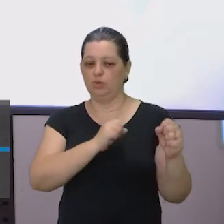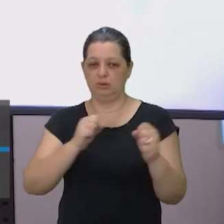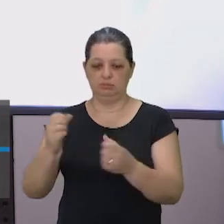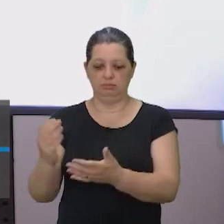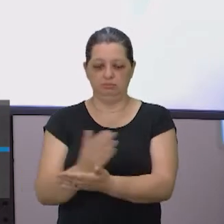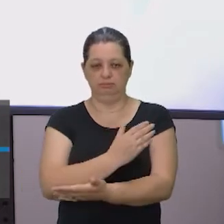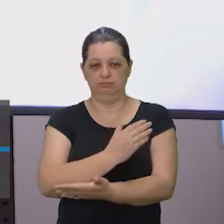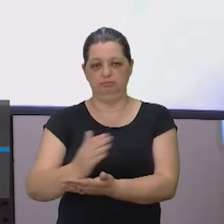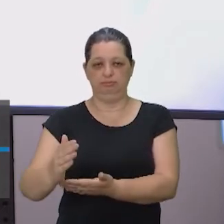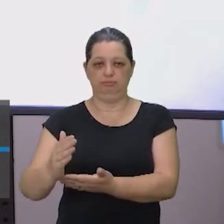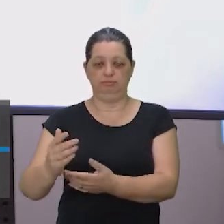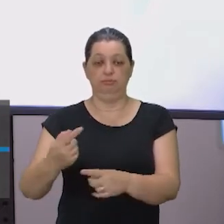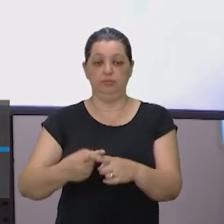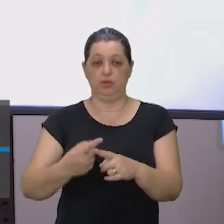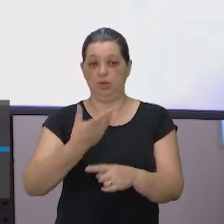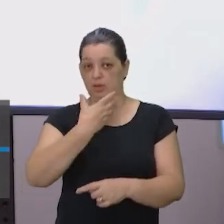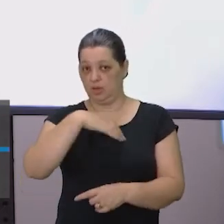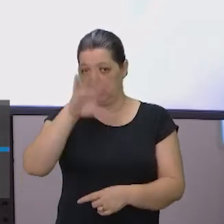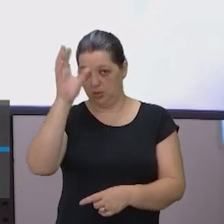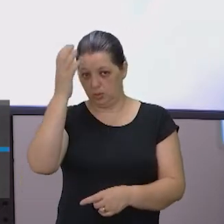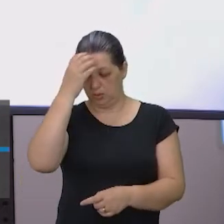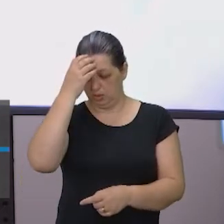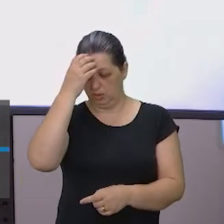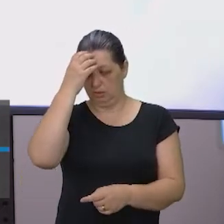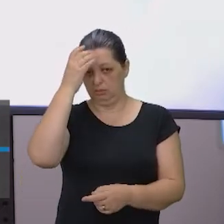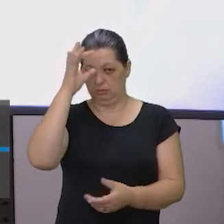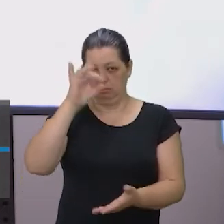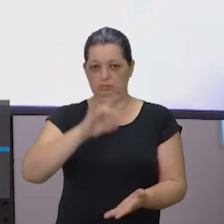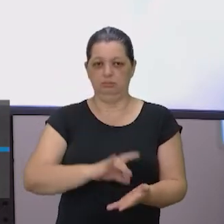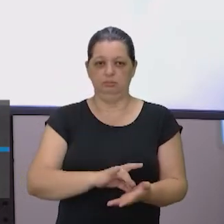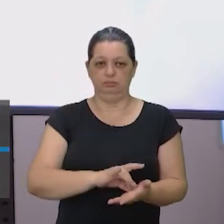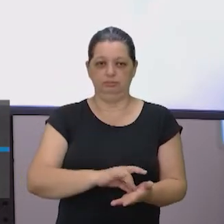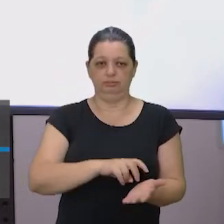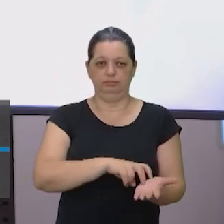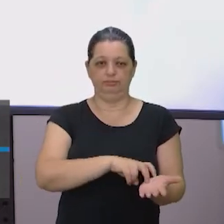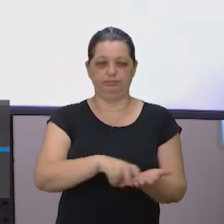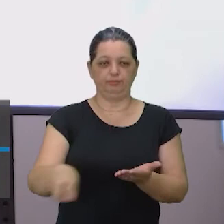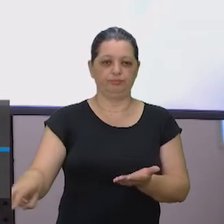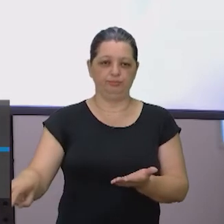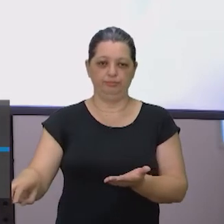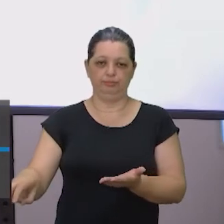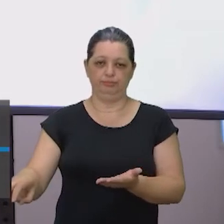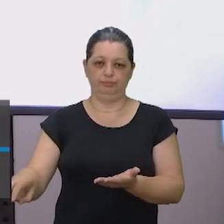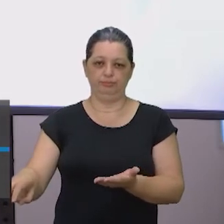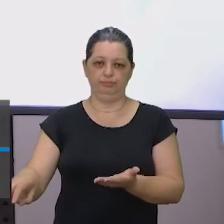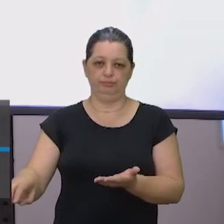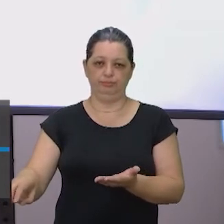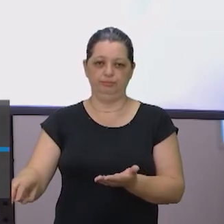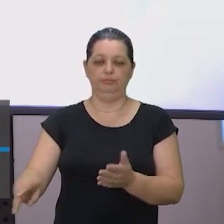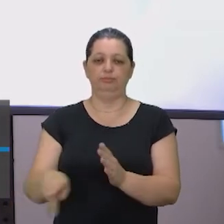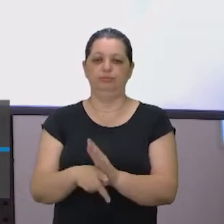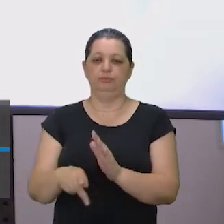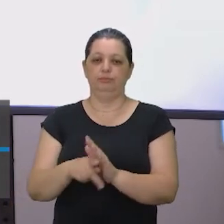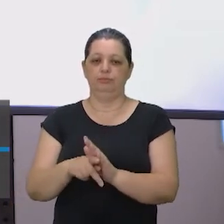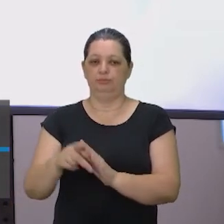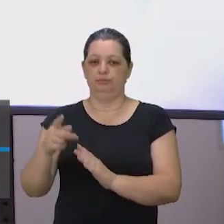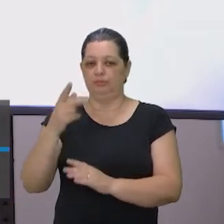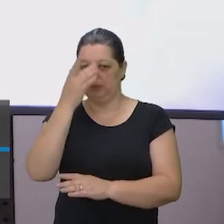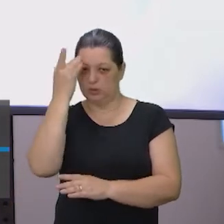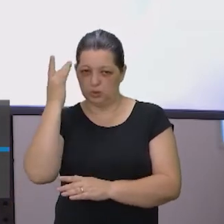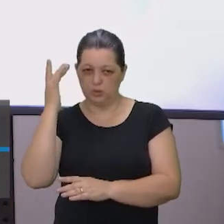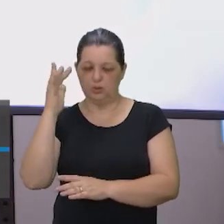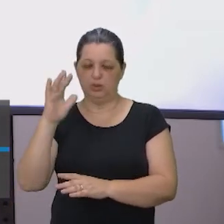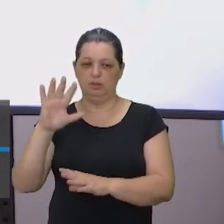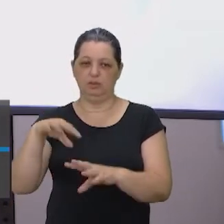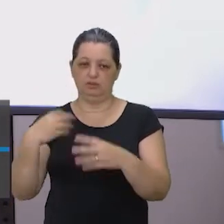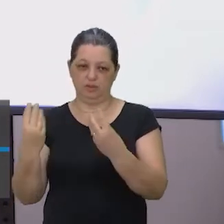porque o rei legítimo da Espanha foi tirado do poder e foi colocado alguém da família do Napoleão Bonaparte, que tinha